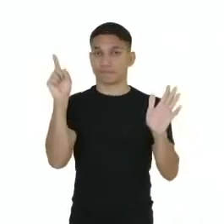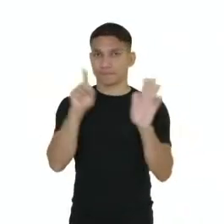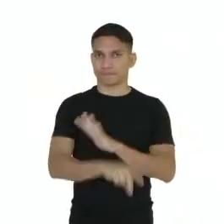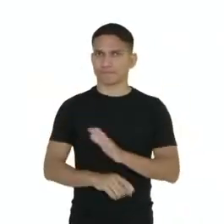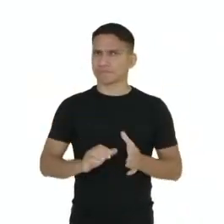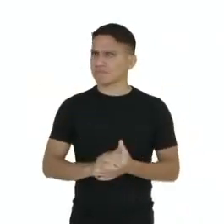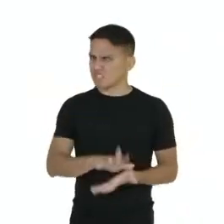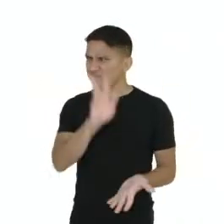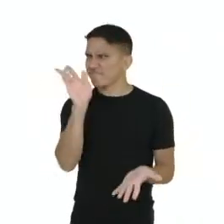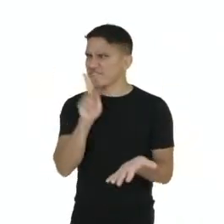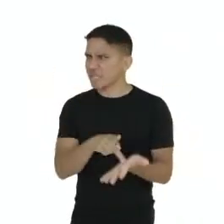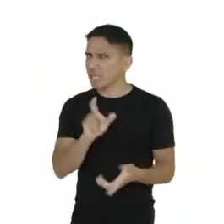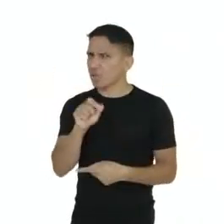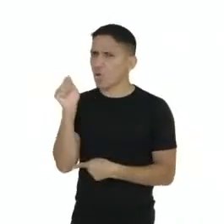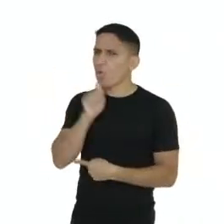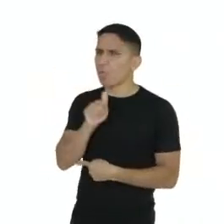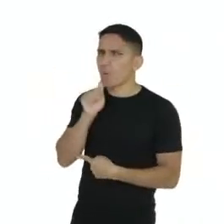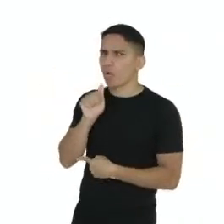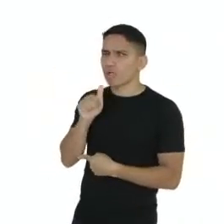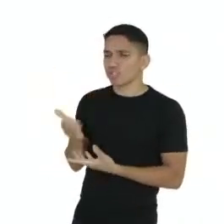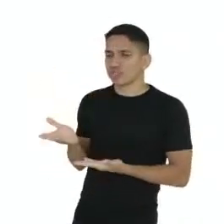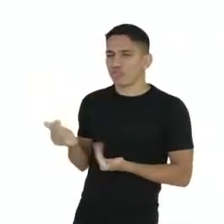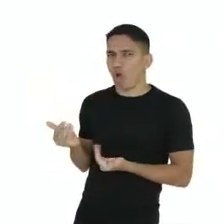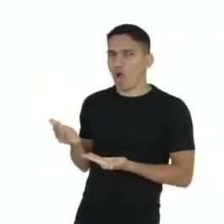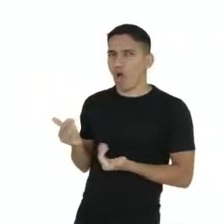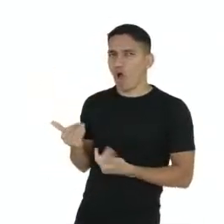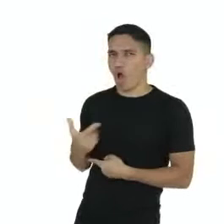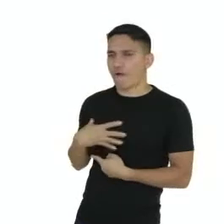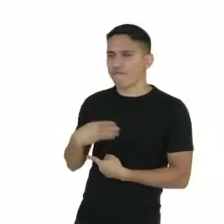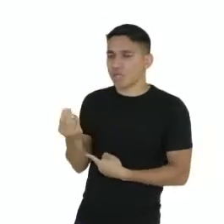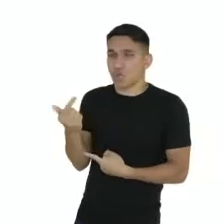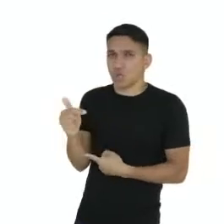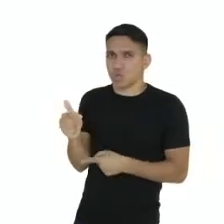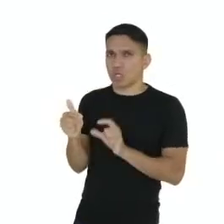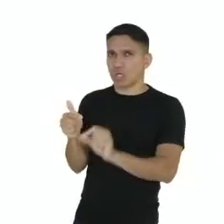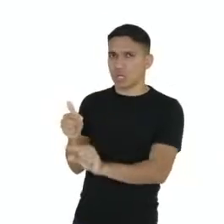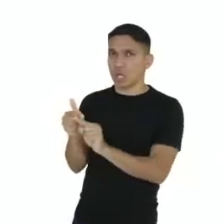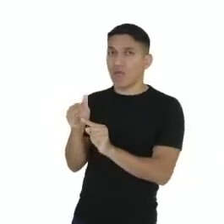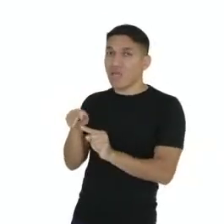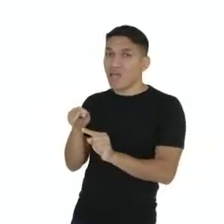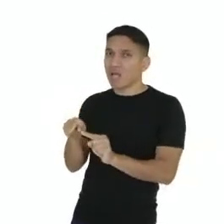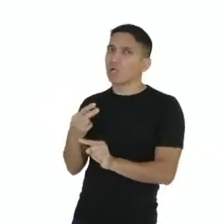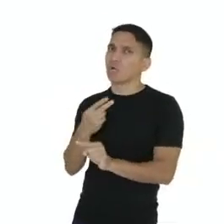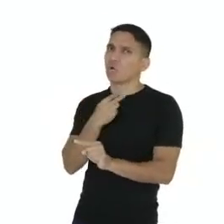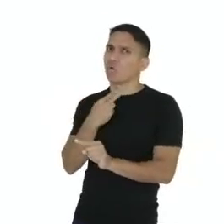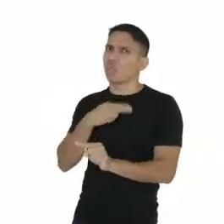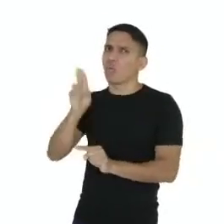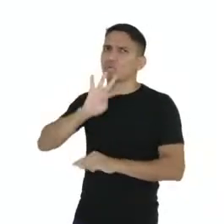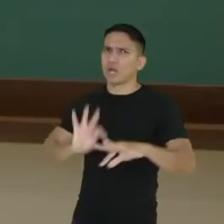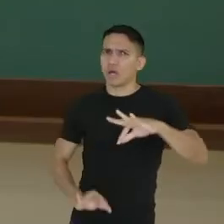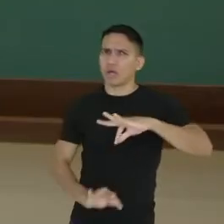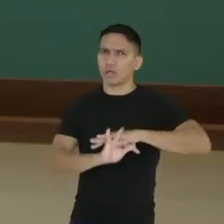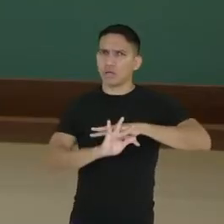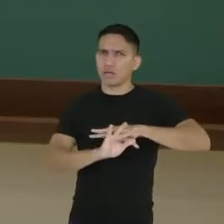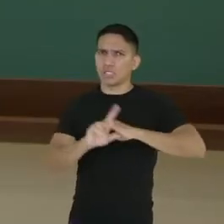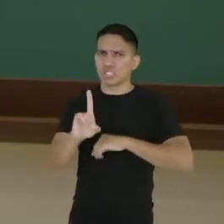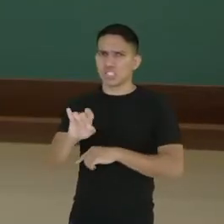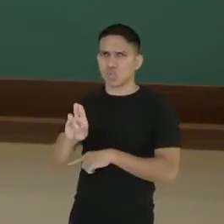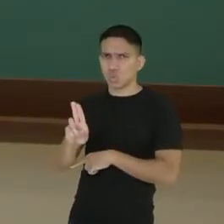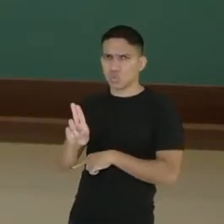É verdade que as mulheres mais novas e sem filhos não devem usar o dispositivo intrauterino, que é o